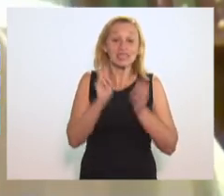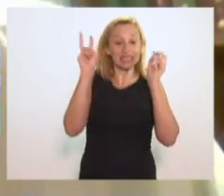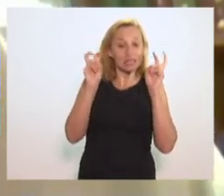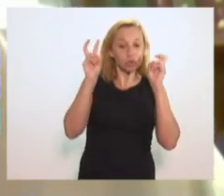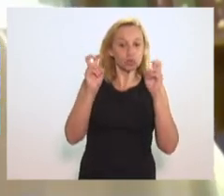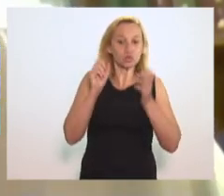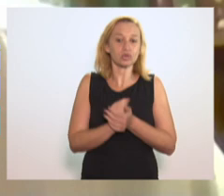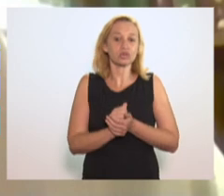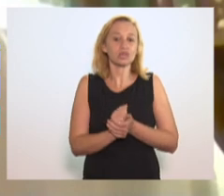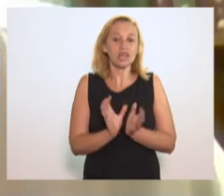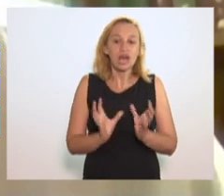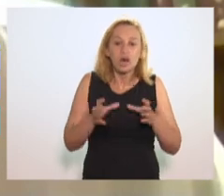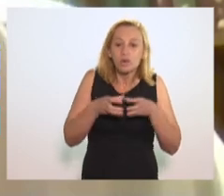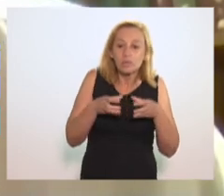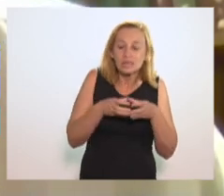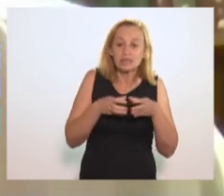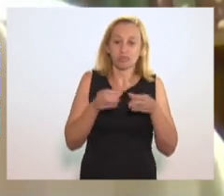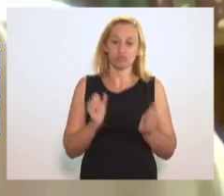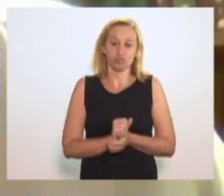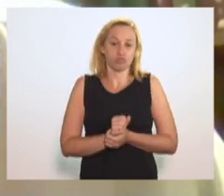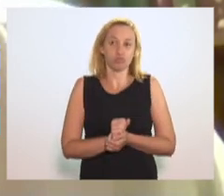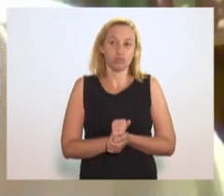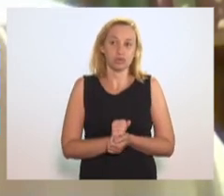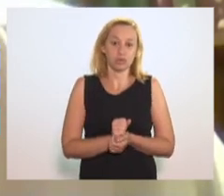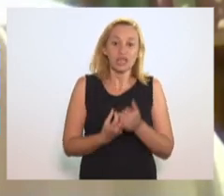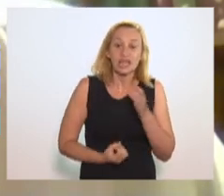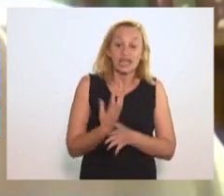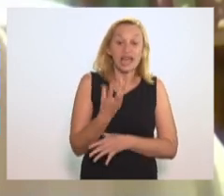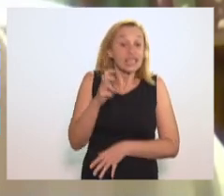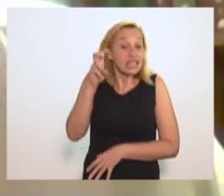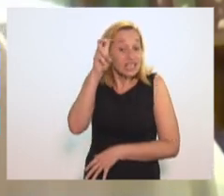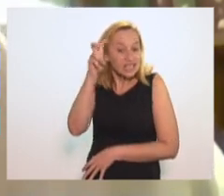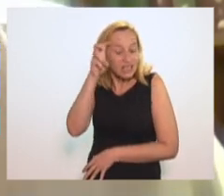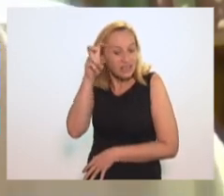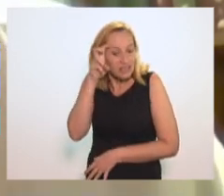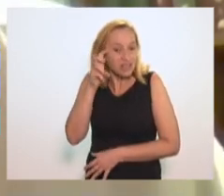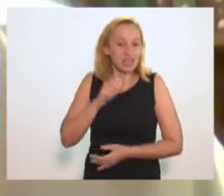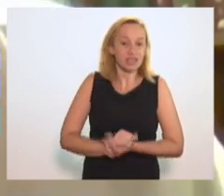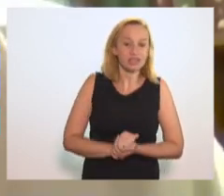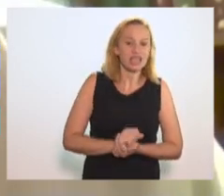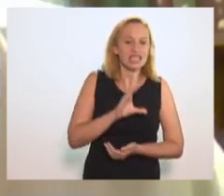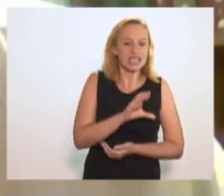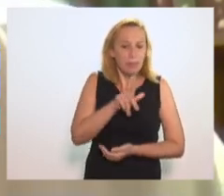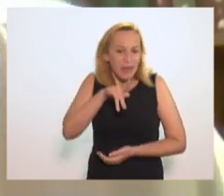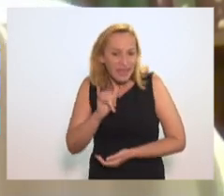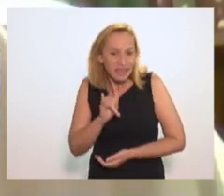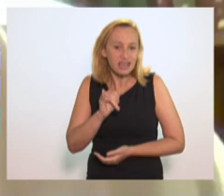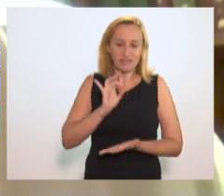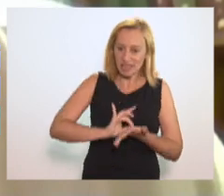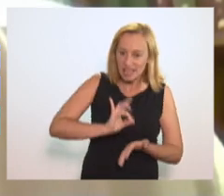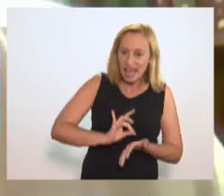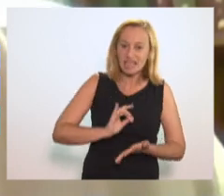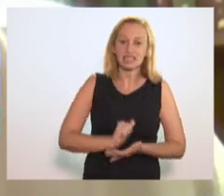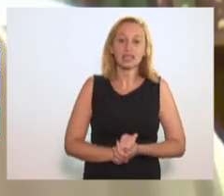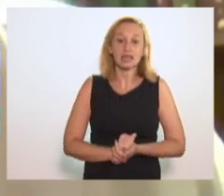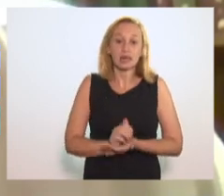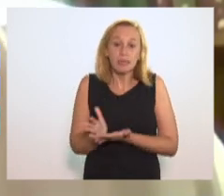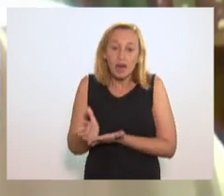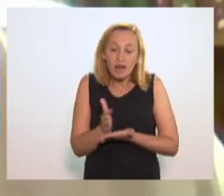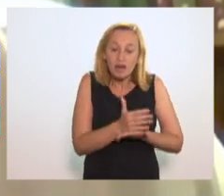da comissão que vai ser instalada na quinta-feira para apurar essa CPI na verdade para apurar